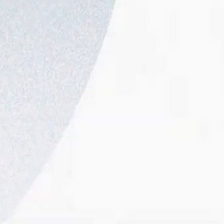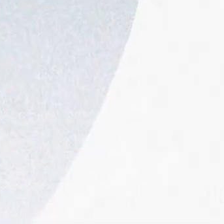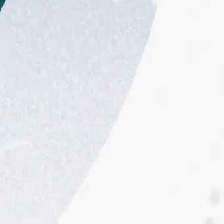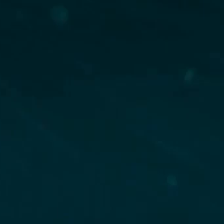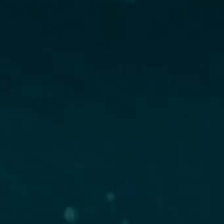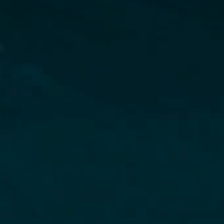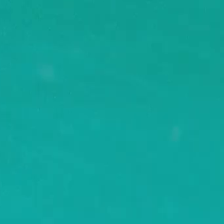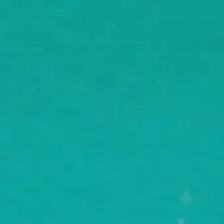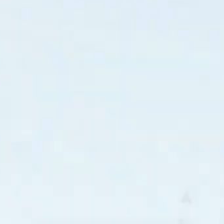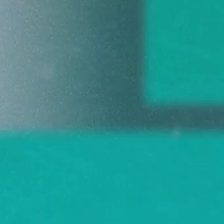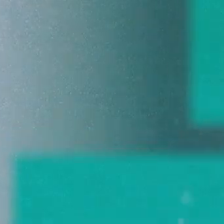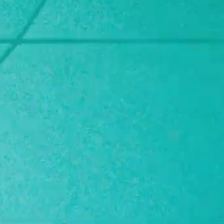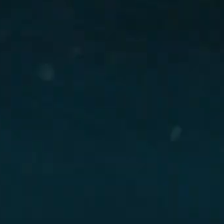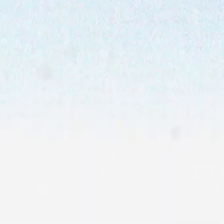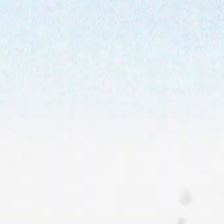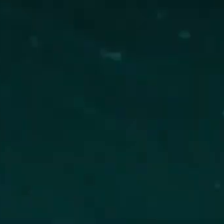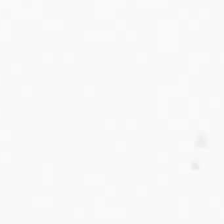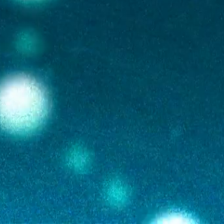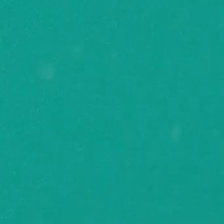já.